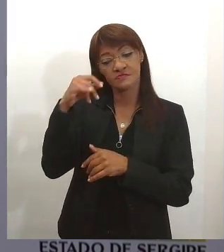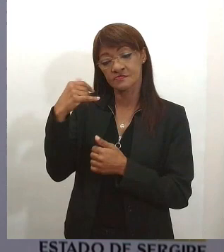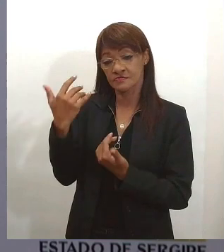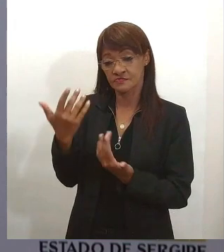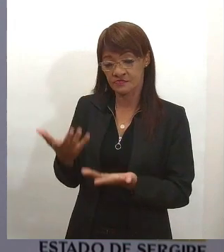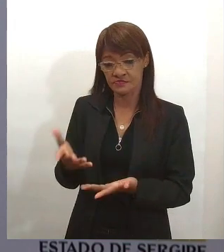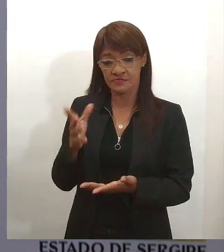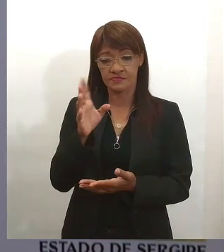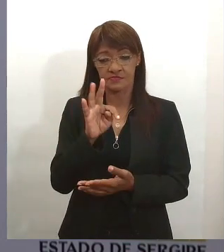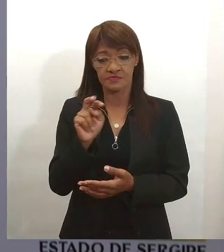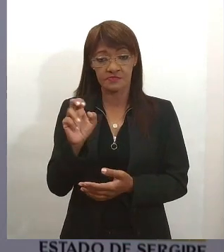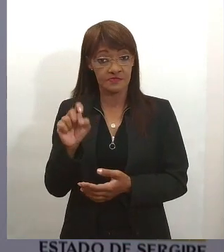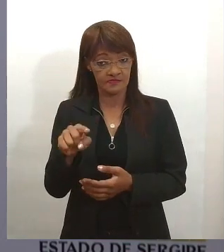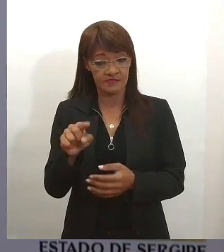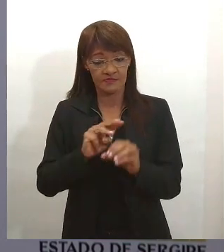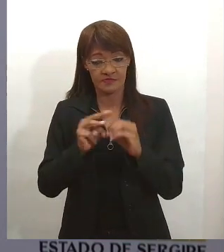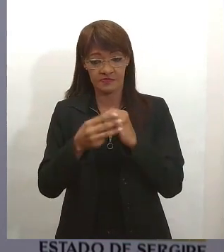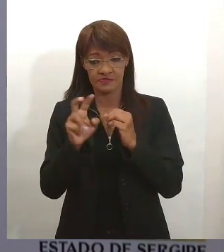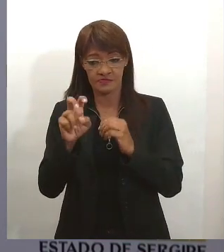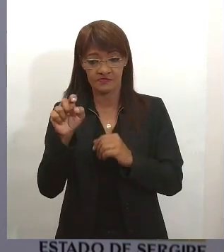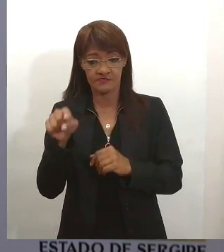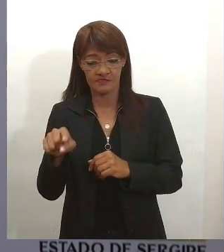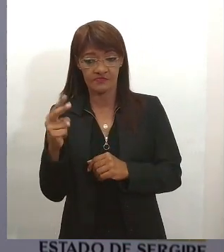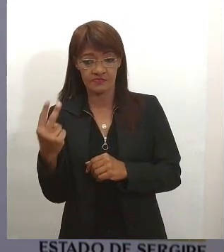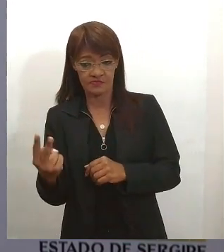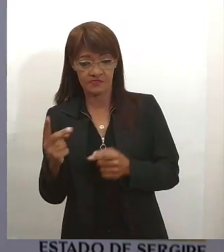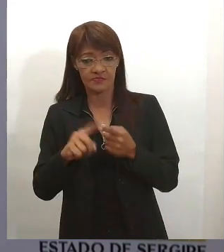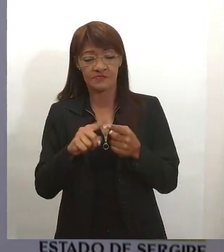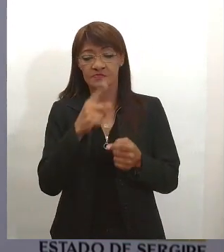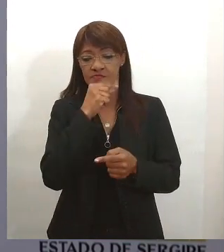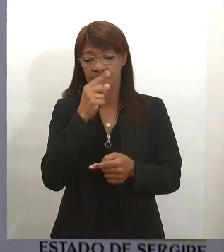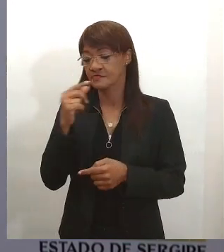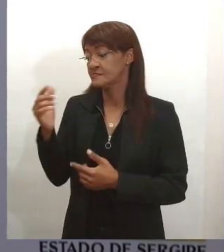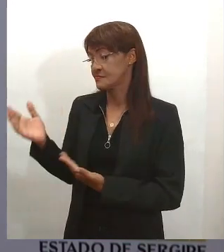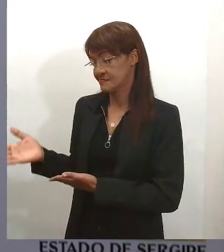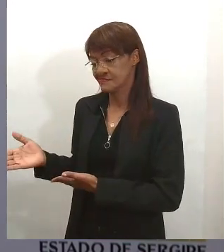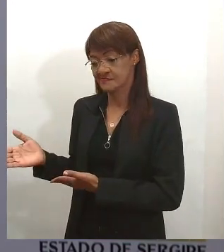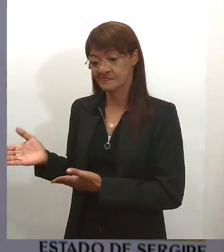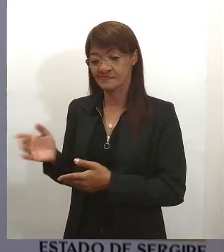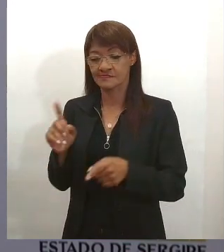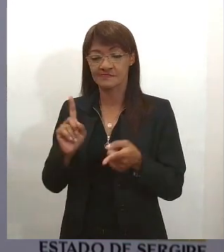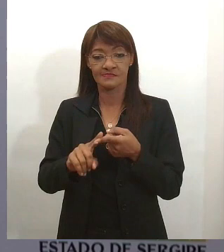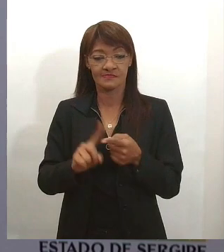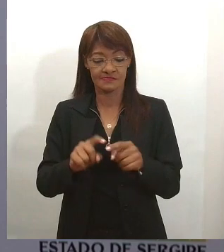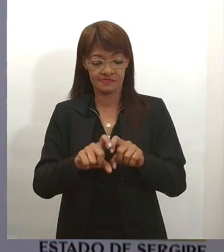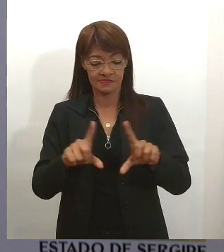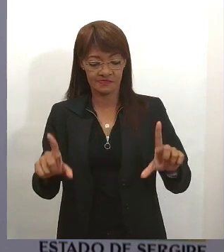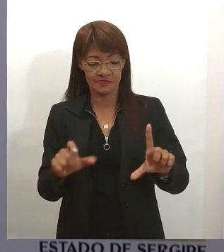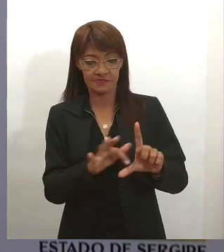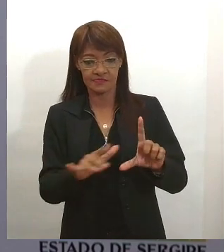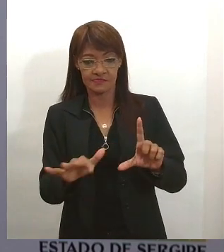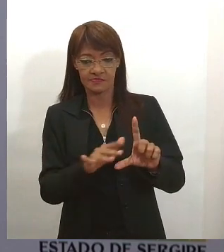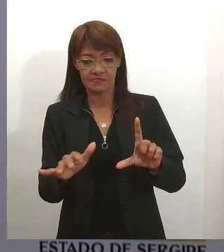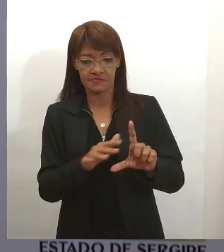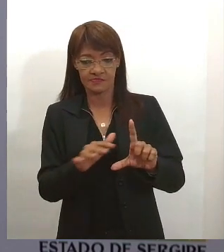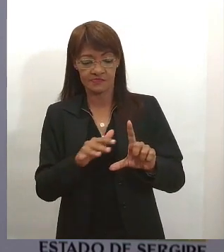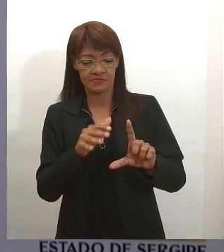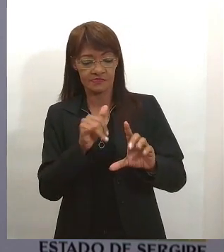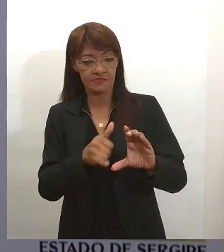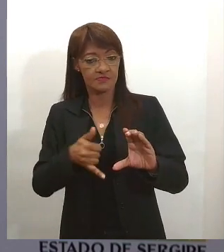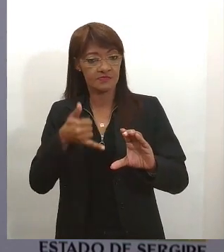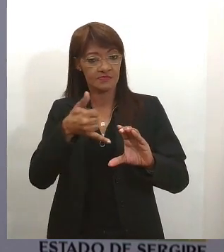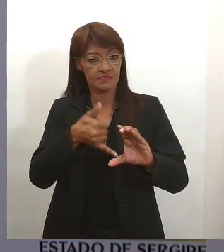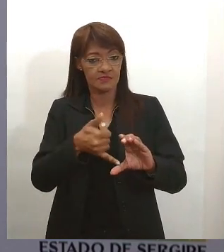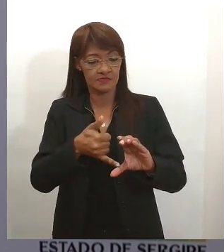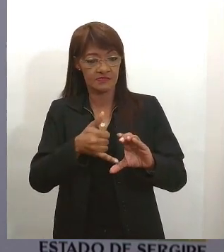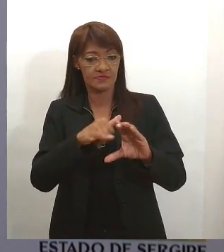@TVAlese5.2, no Twitter, @TVAlese, e no QR Code aí no canto inferior esquerdo da sua tela, você também